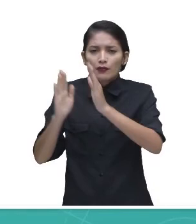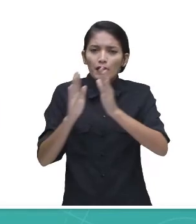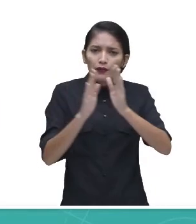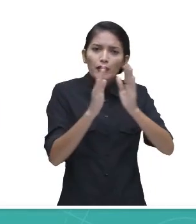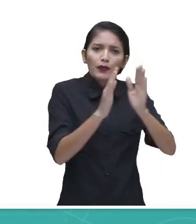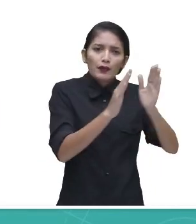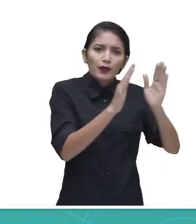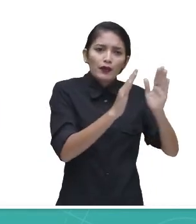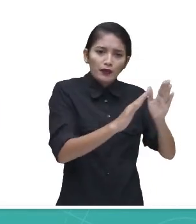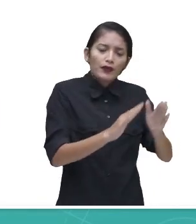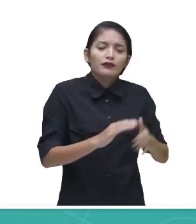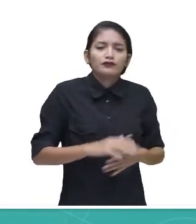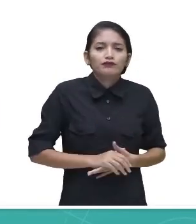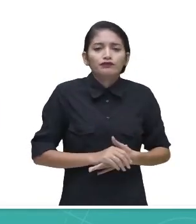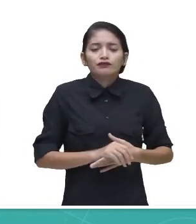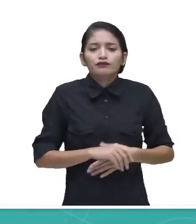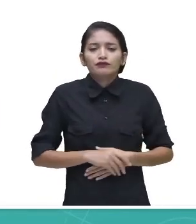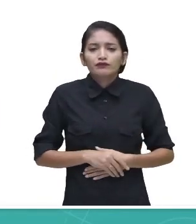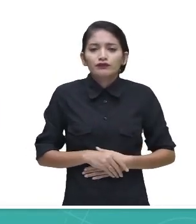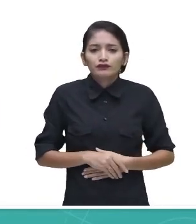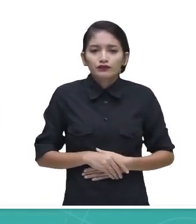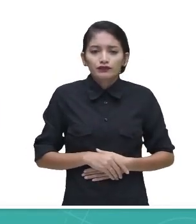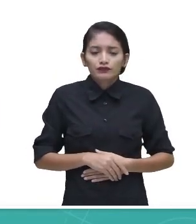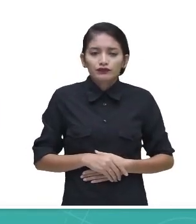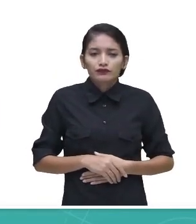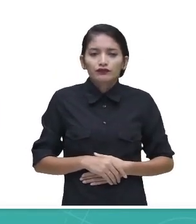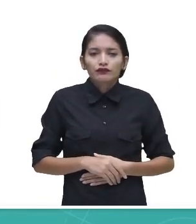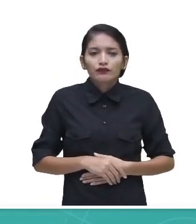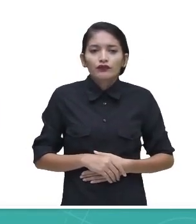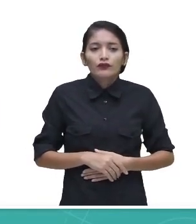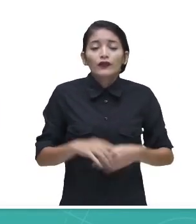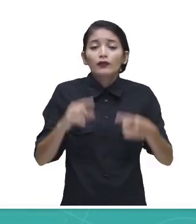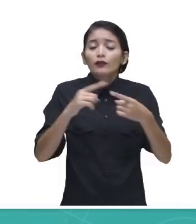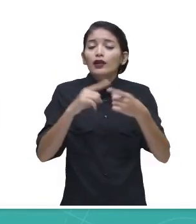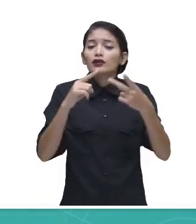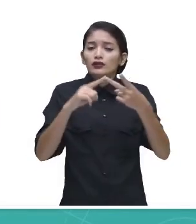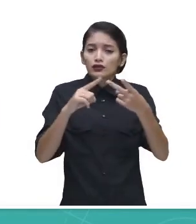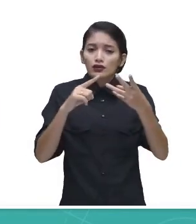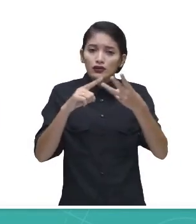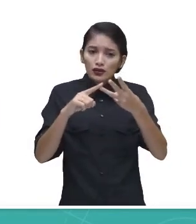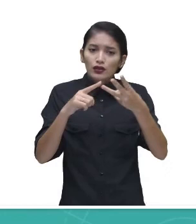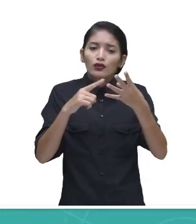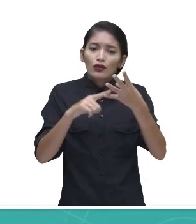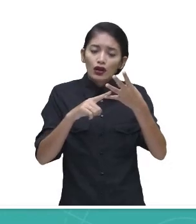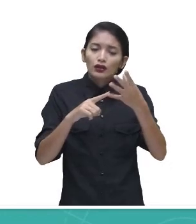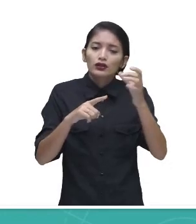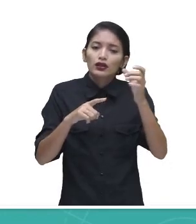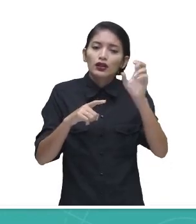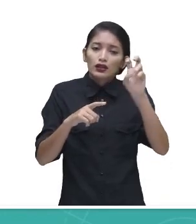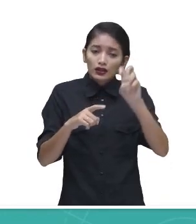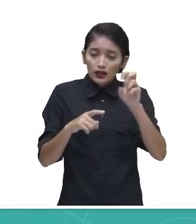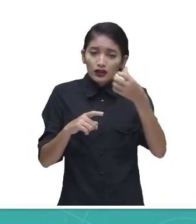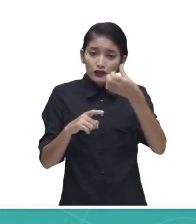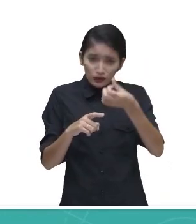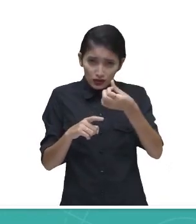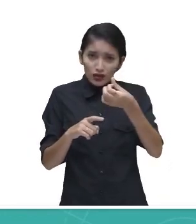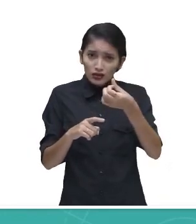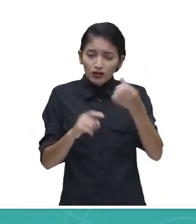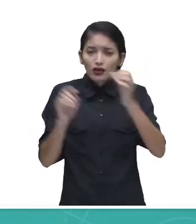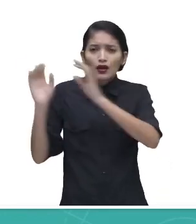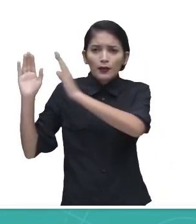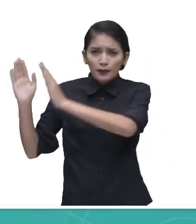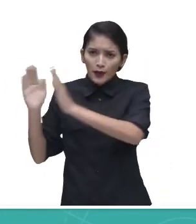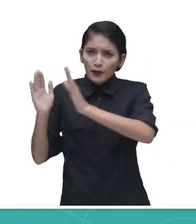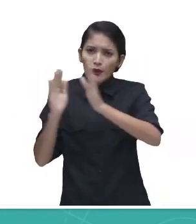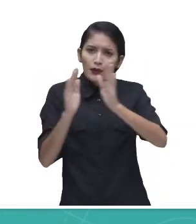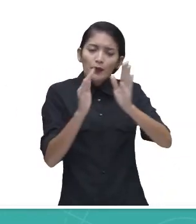átomos, moléculas, organelas, células, tecidos, órgãos, sistemas e organismo, você